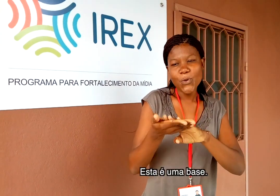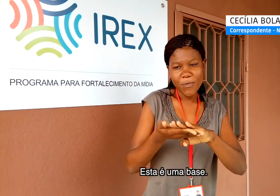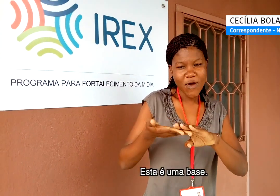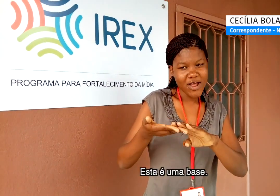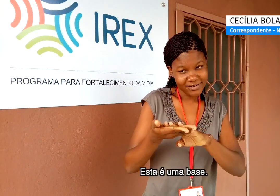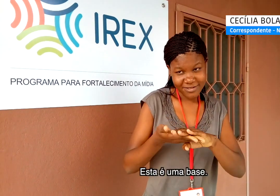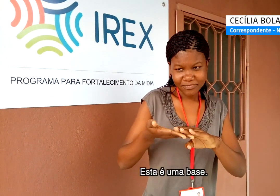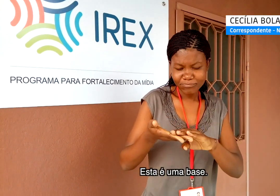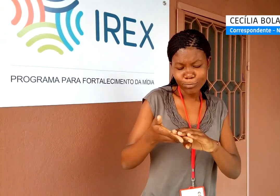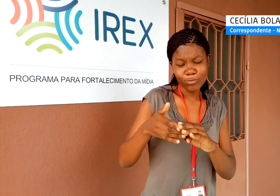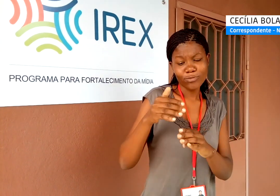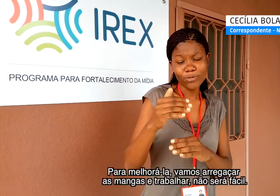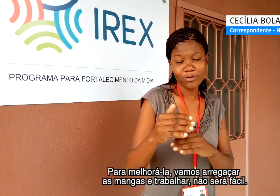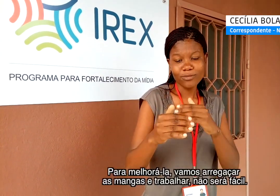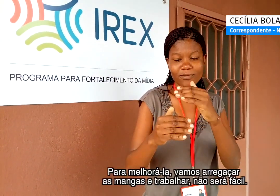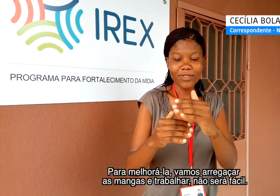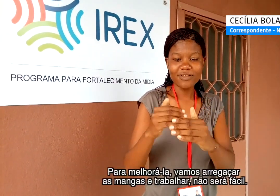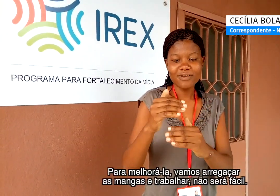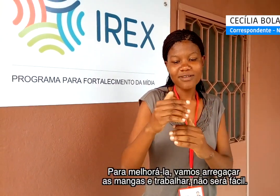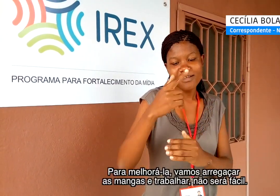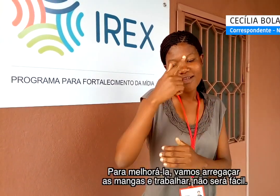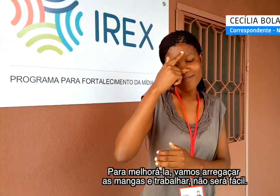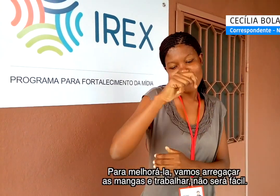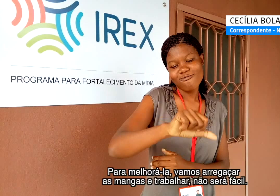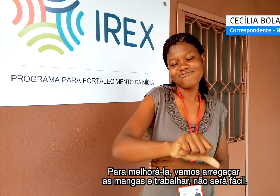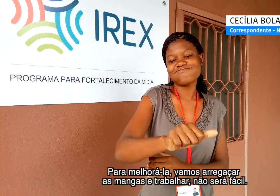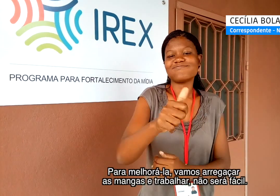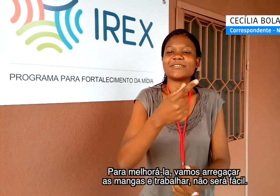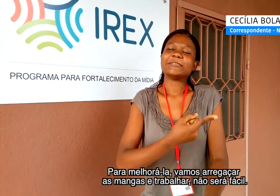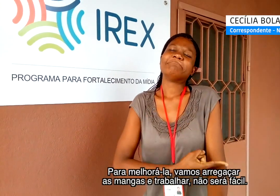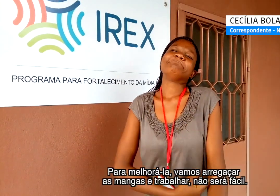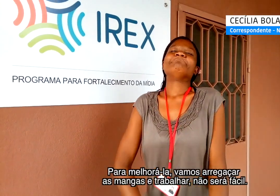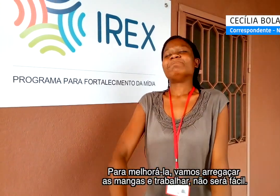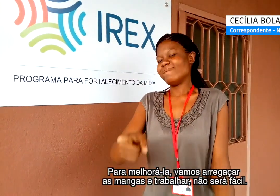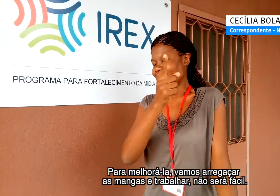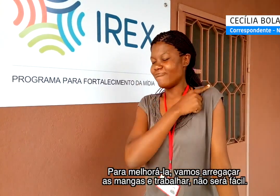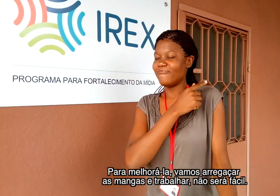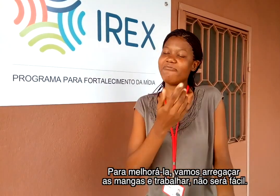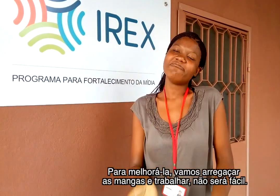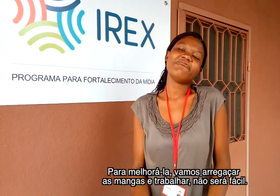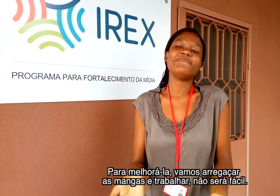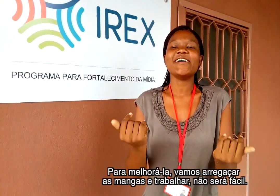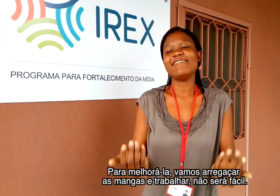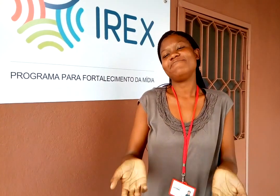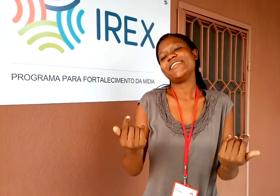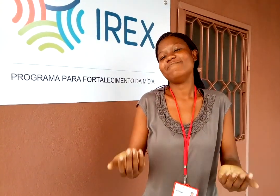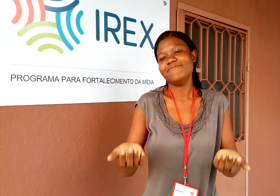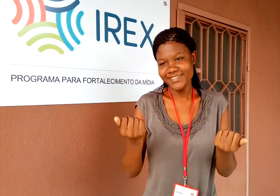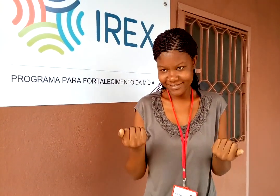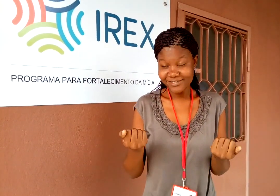Esta é uma base. Vamos desenvolver para melhorar, vamos arregaçar as mangas, não